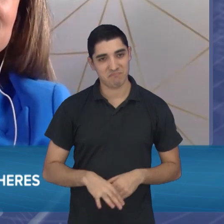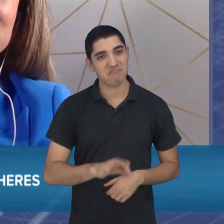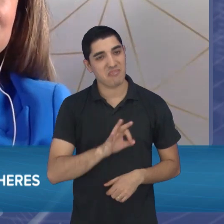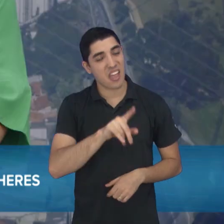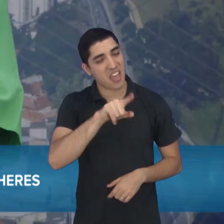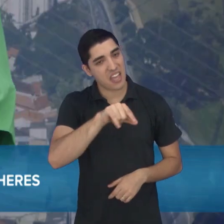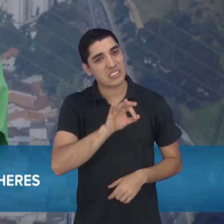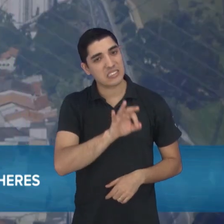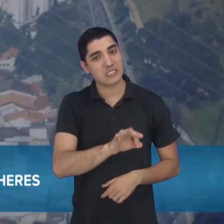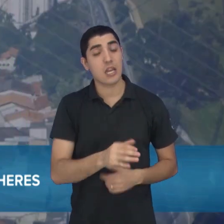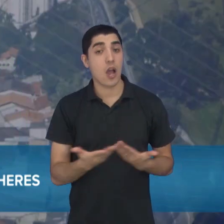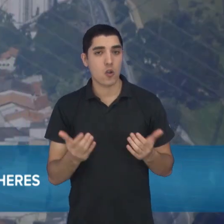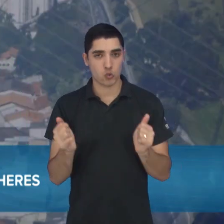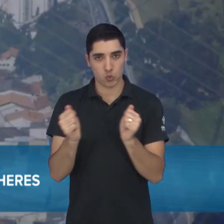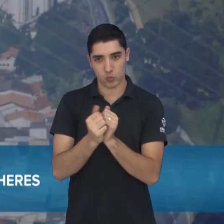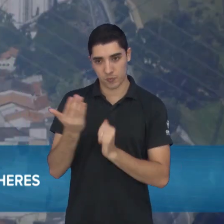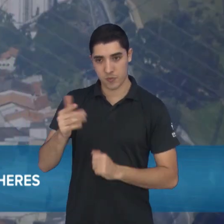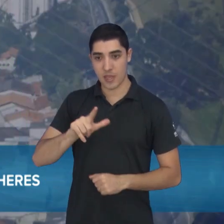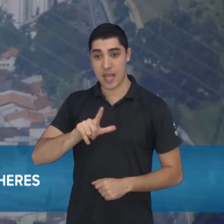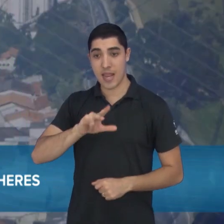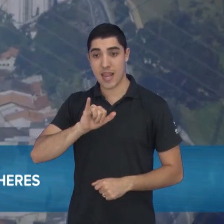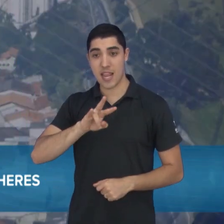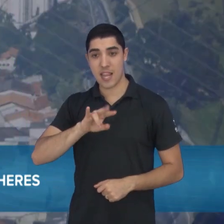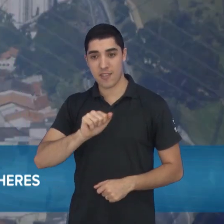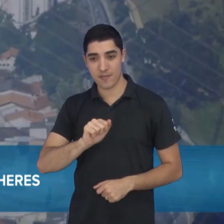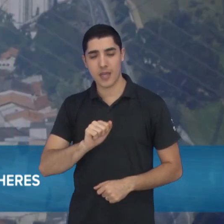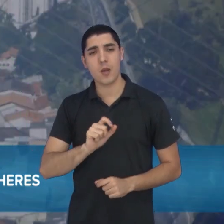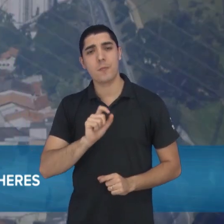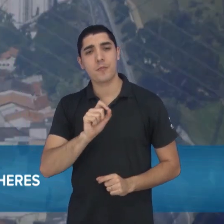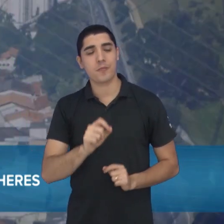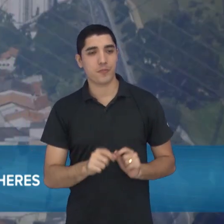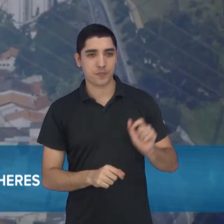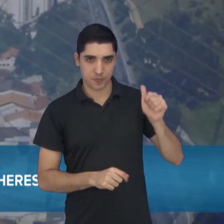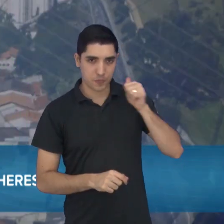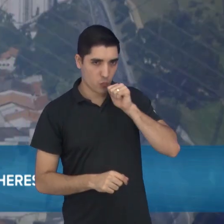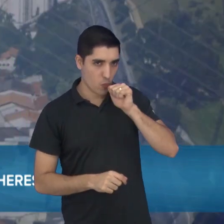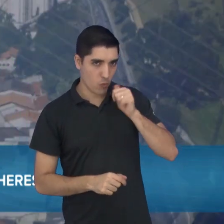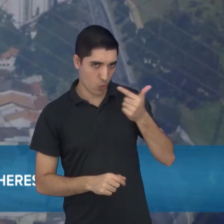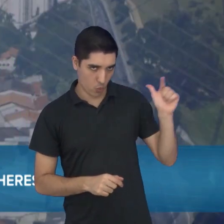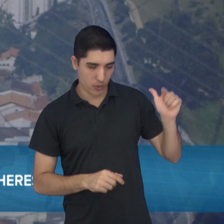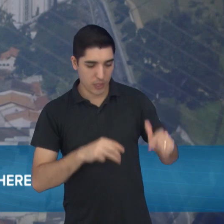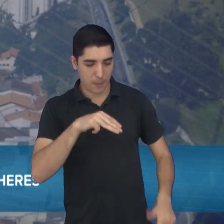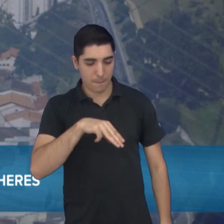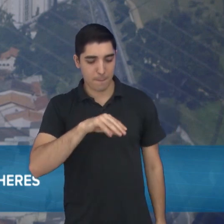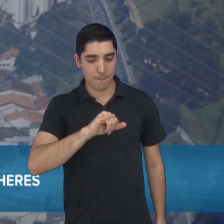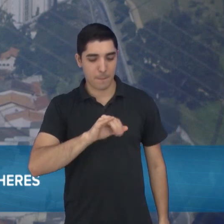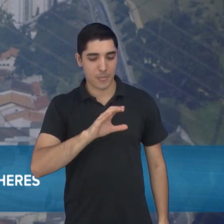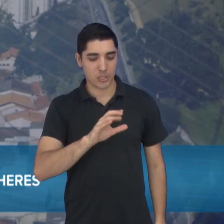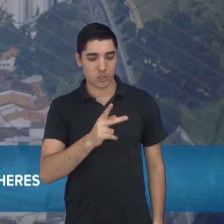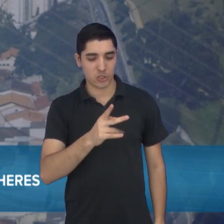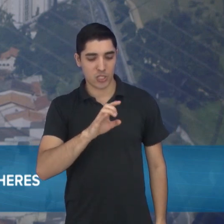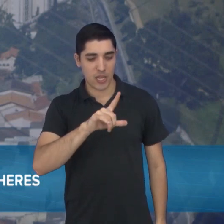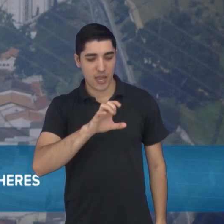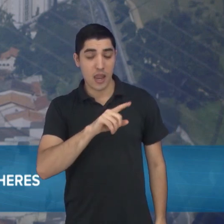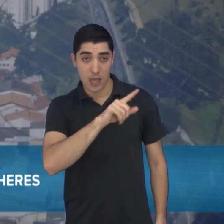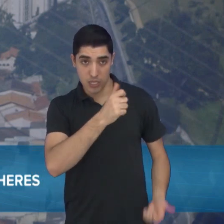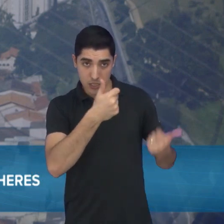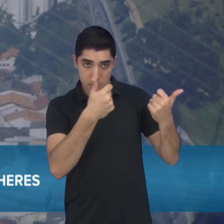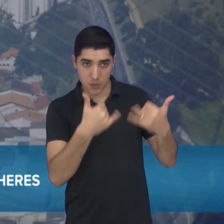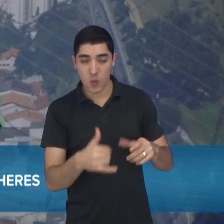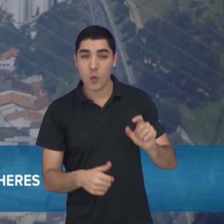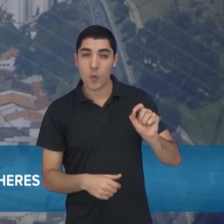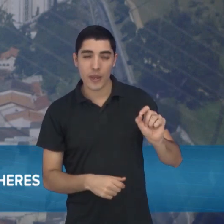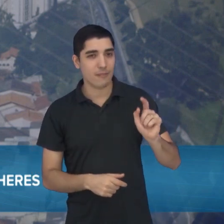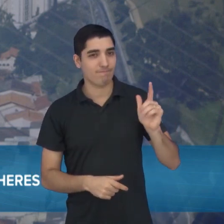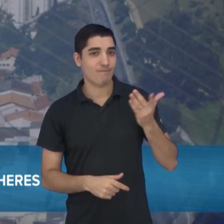voltar aqui com a Lívia agora. Lívia, a Michelle falou num determinado momento, né, que é uma escolha que não é fácil. Por um